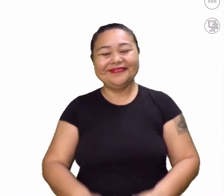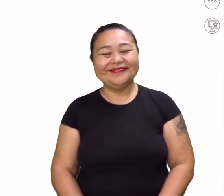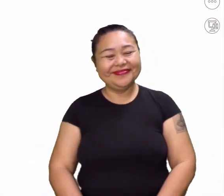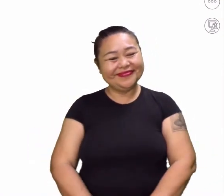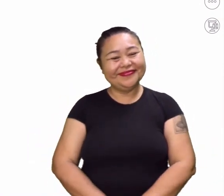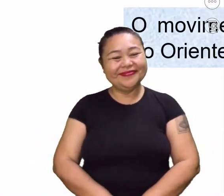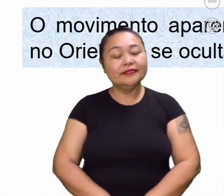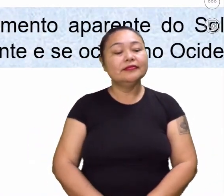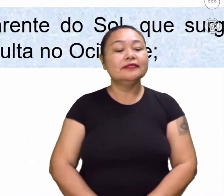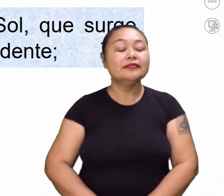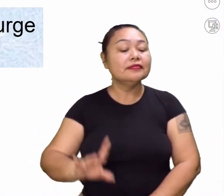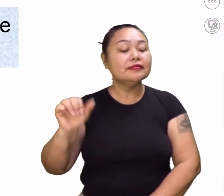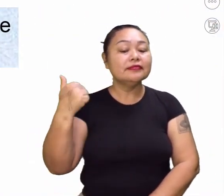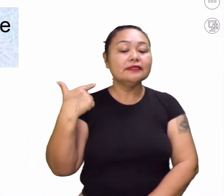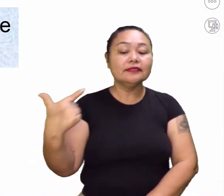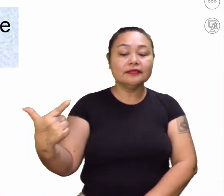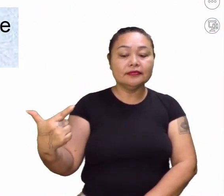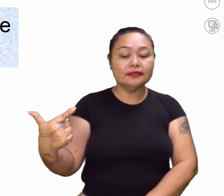vamos lá.